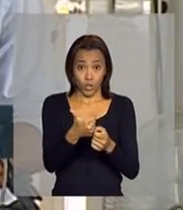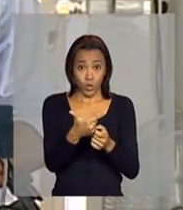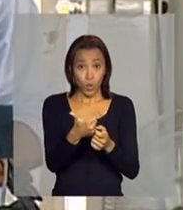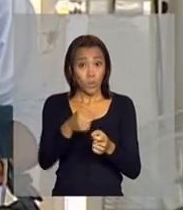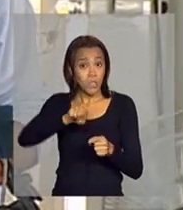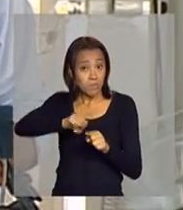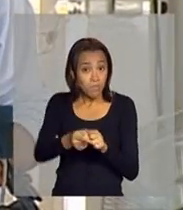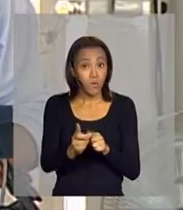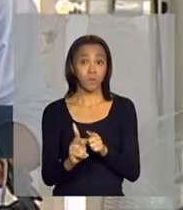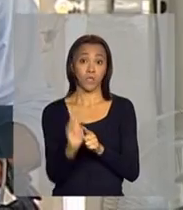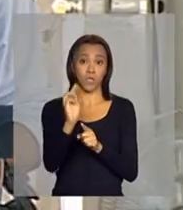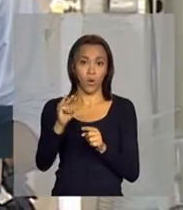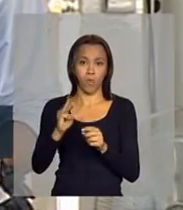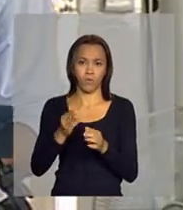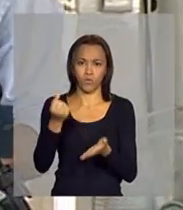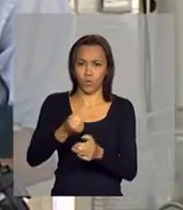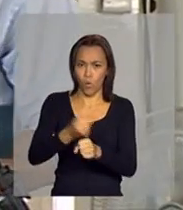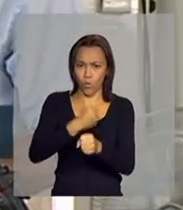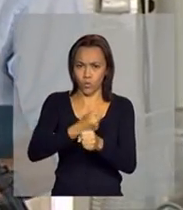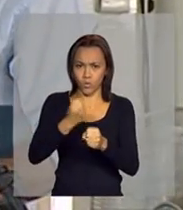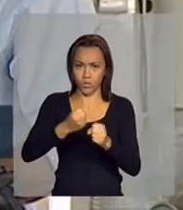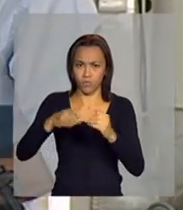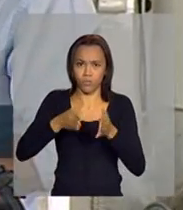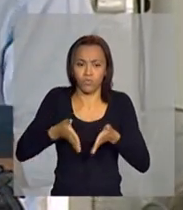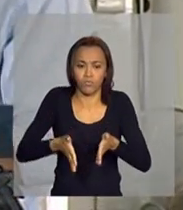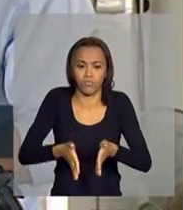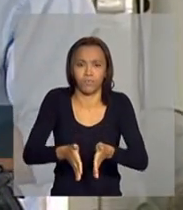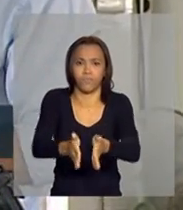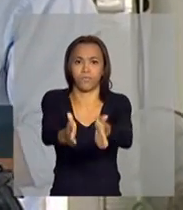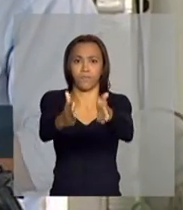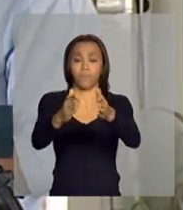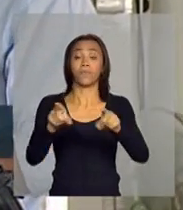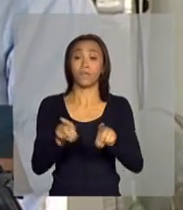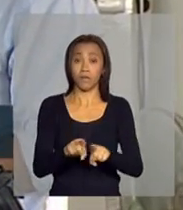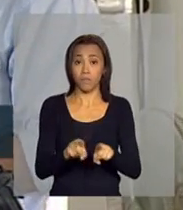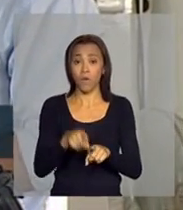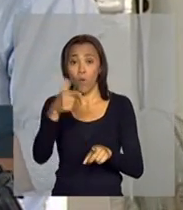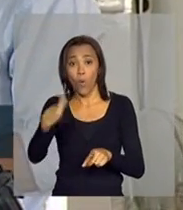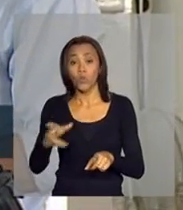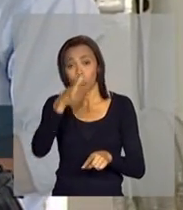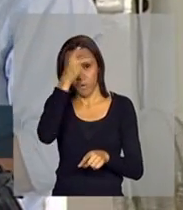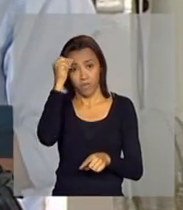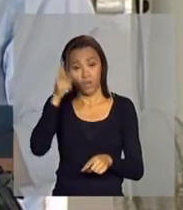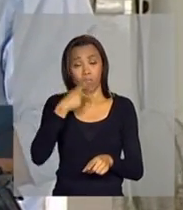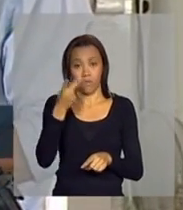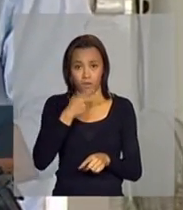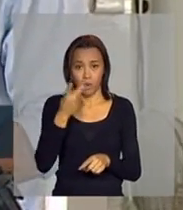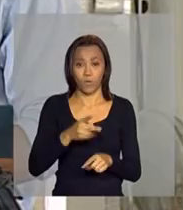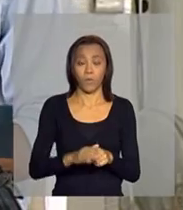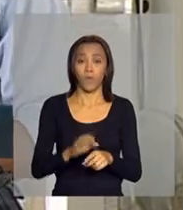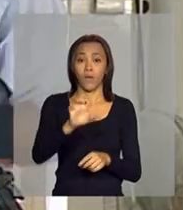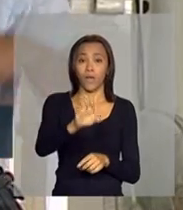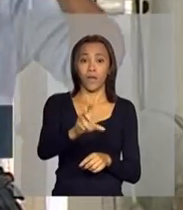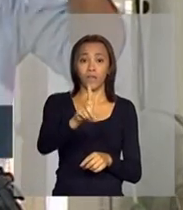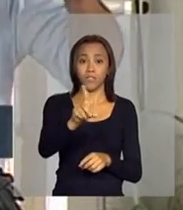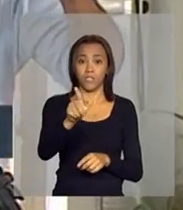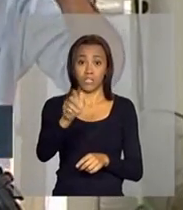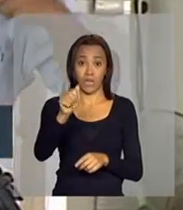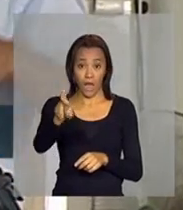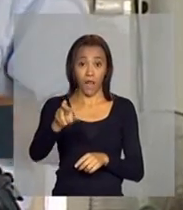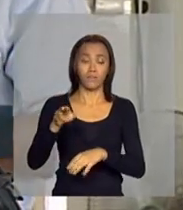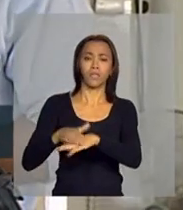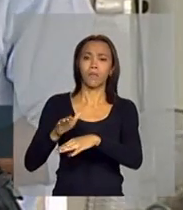rodovias no nosso estado. Também, como foi dito pelo prefeito Edgar Bueno, cumprimento nosso anfitrião e, em seu nome, os